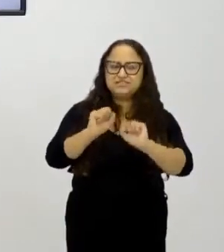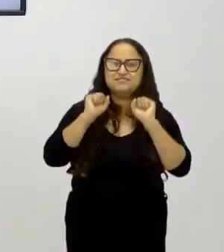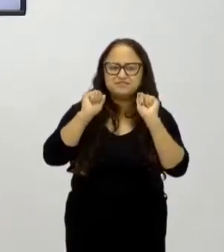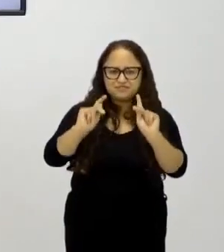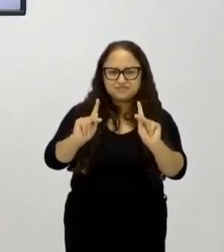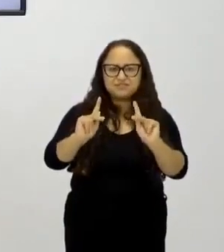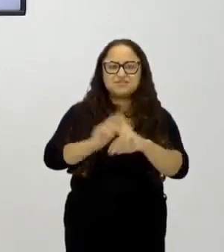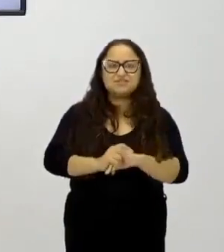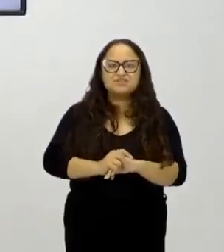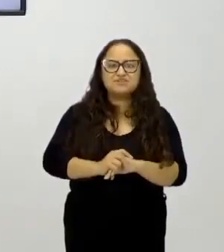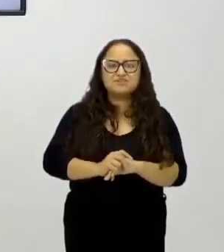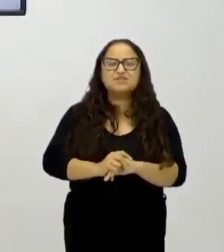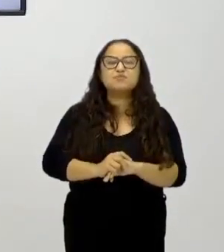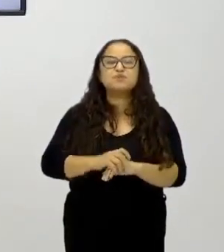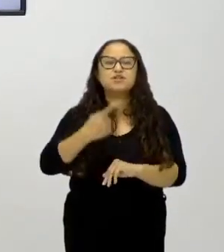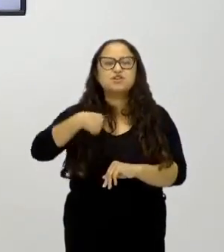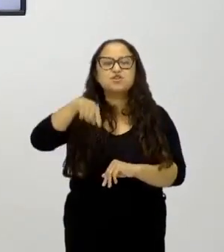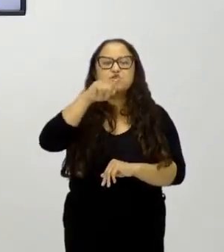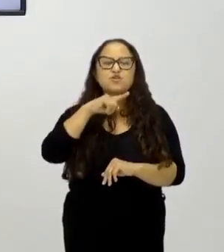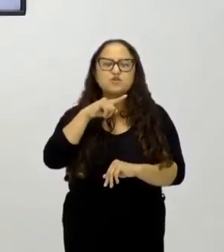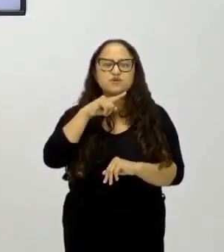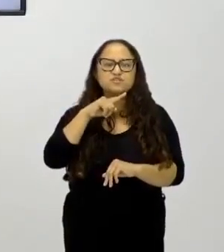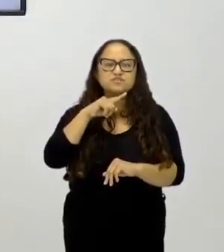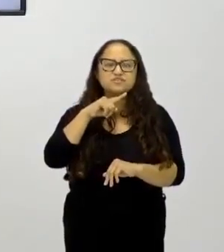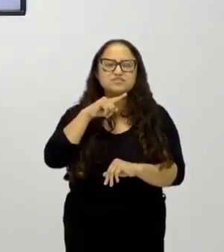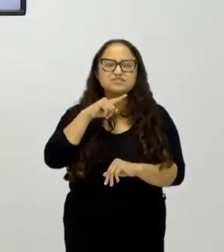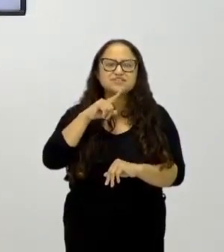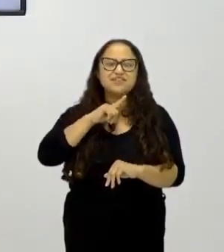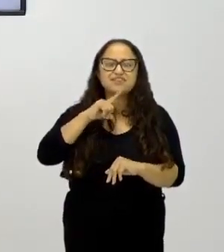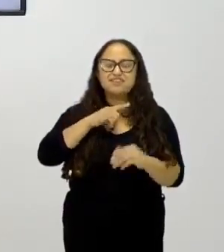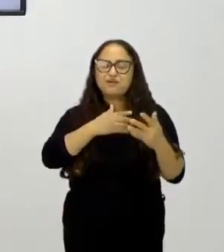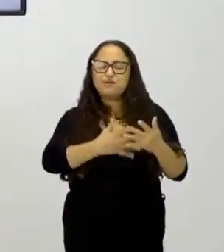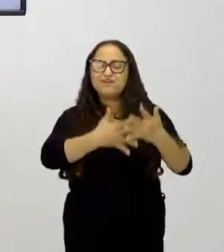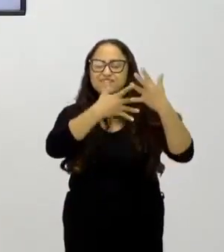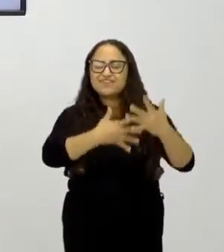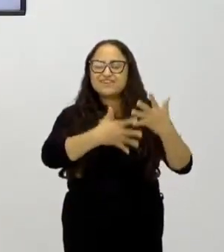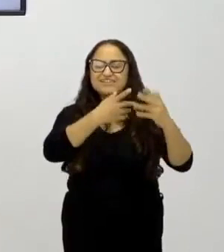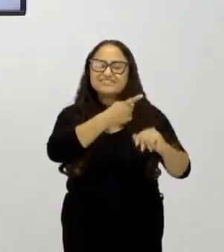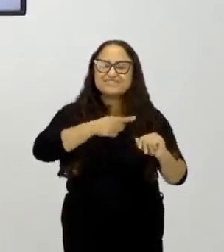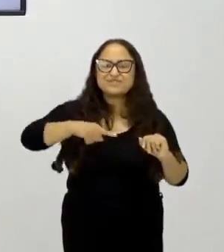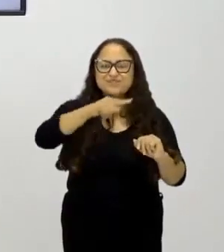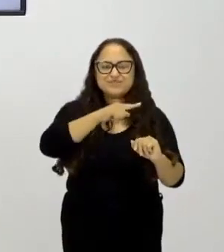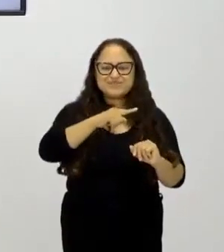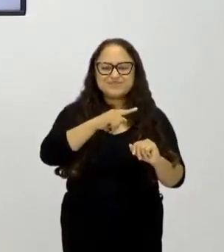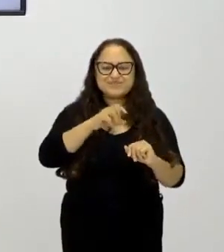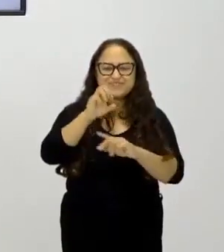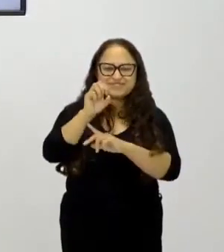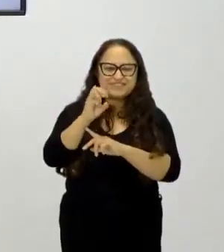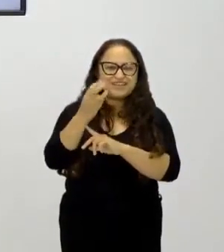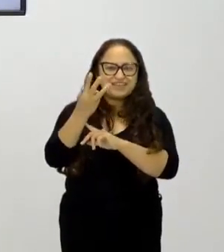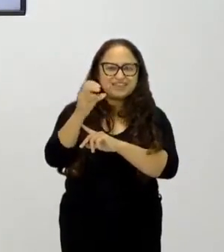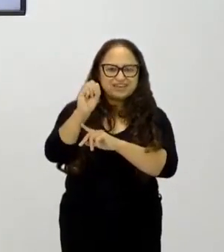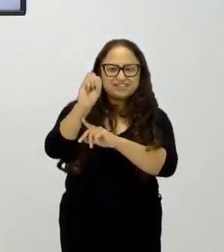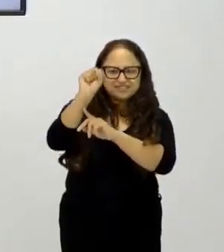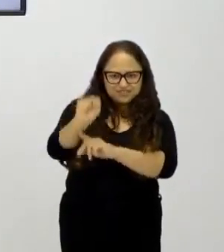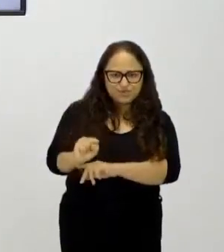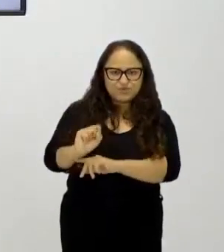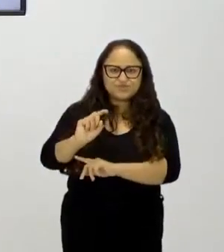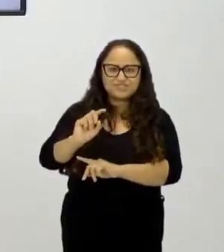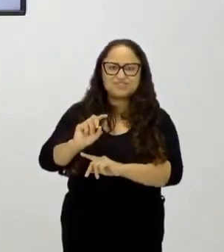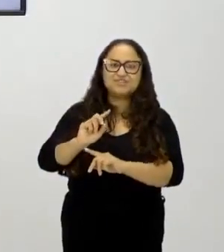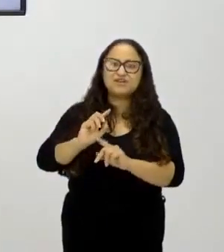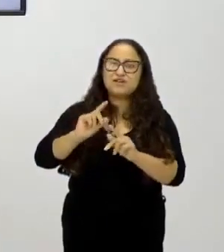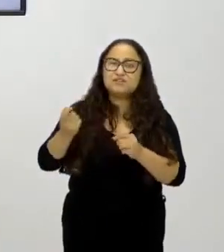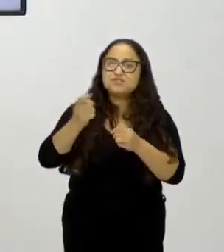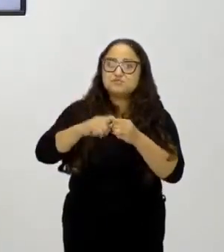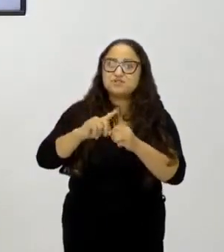conseguem manter aí uma interação com a gente por meio do chat, ok? 30 seconds, we'll